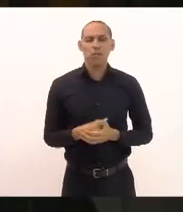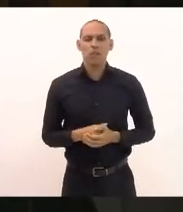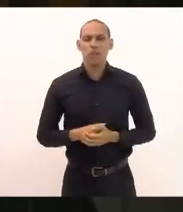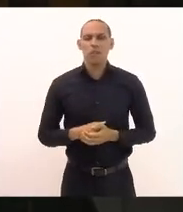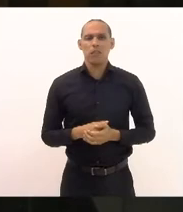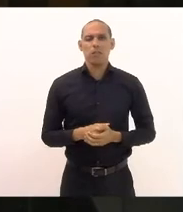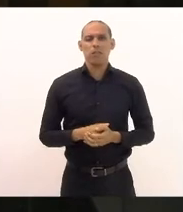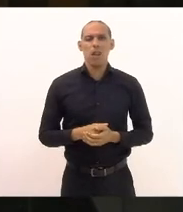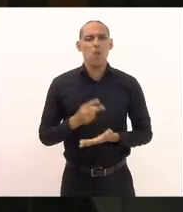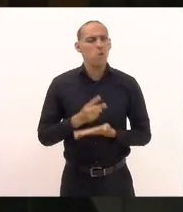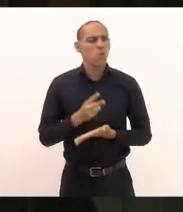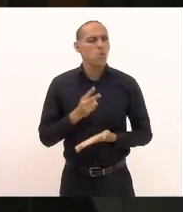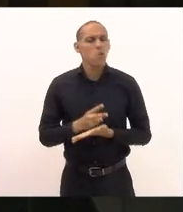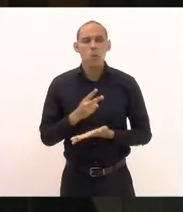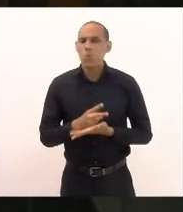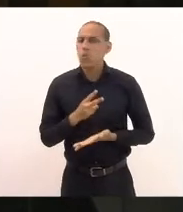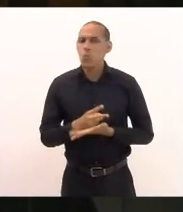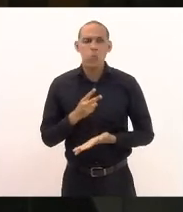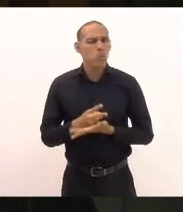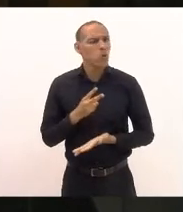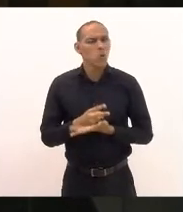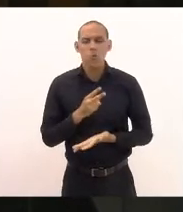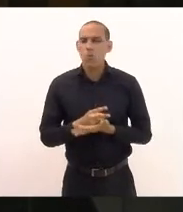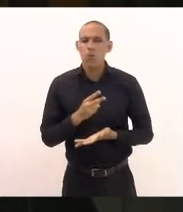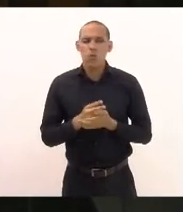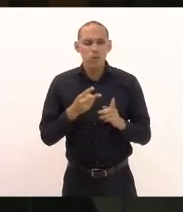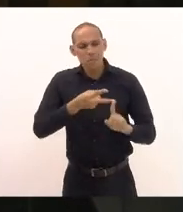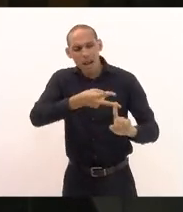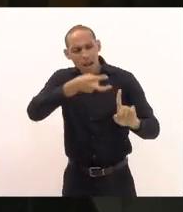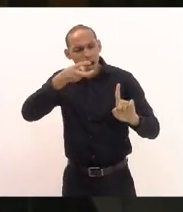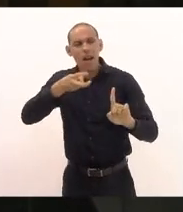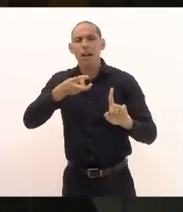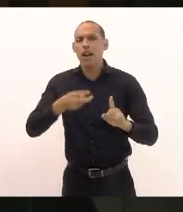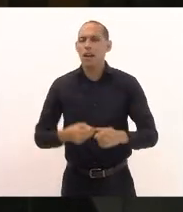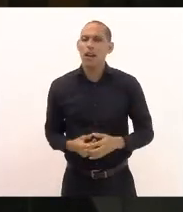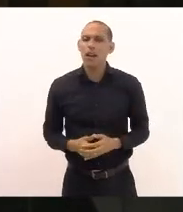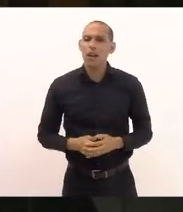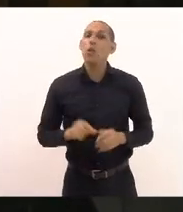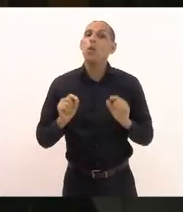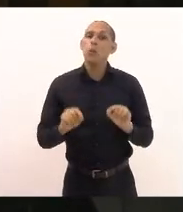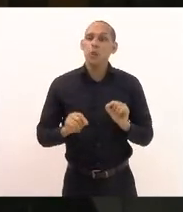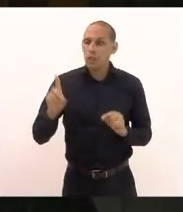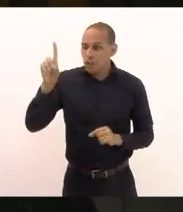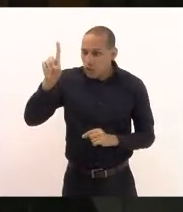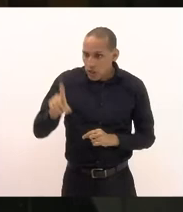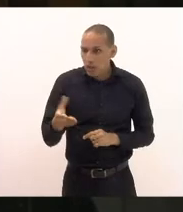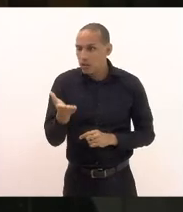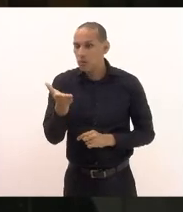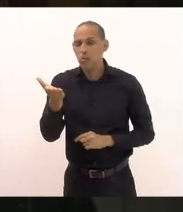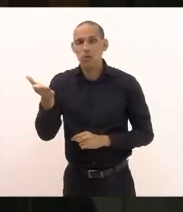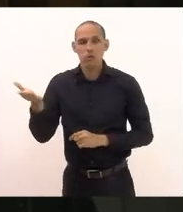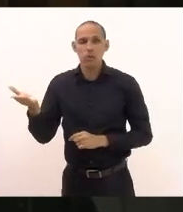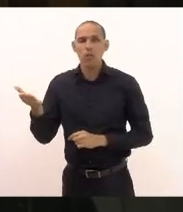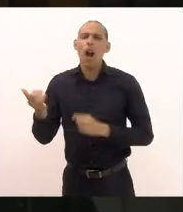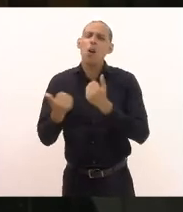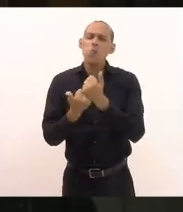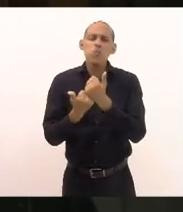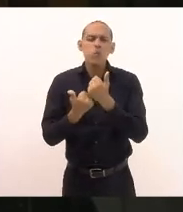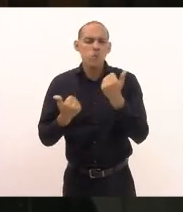darmos continuidade a esse reconhecimento de que os diretores